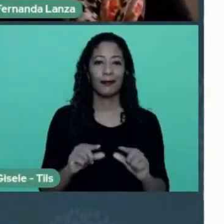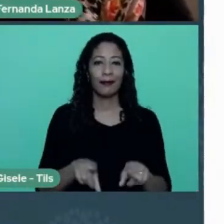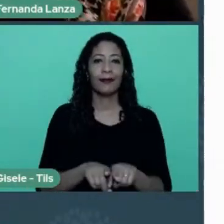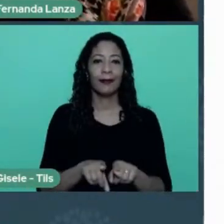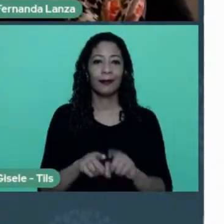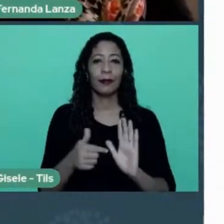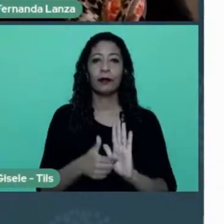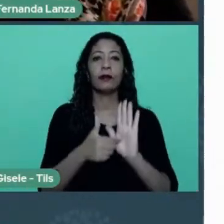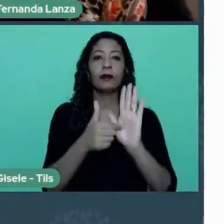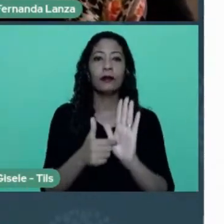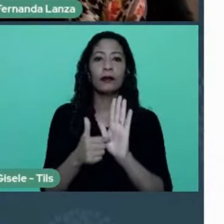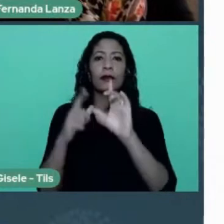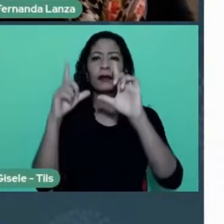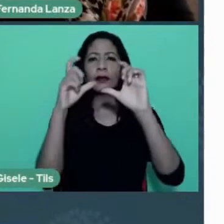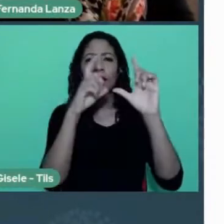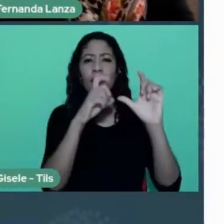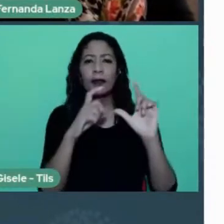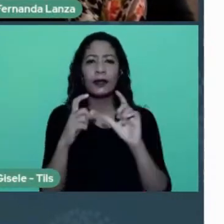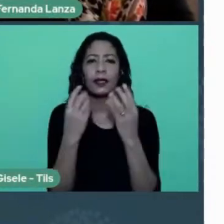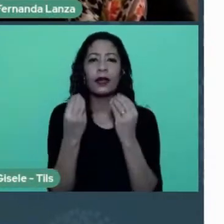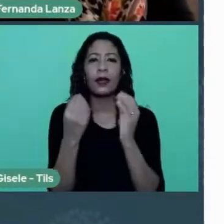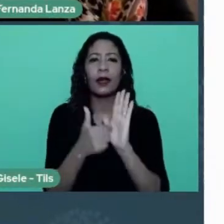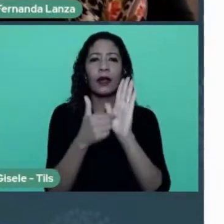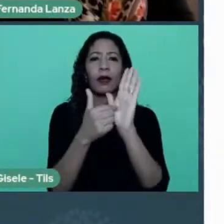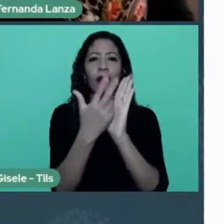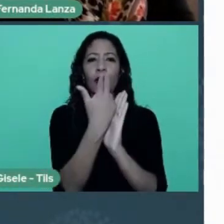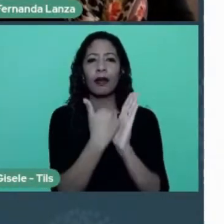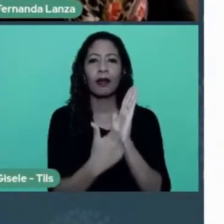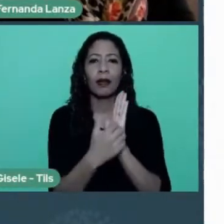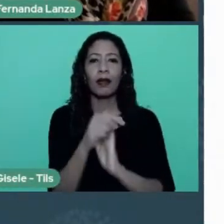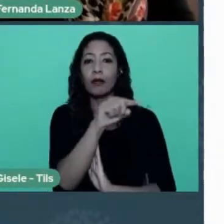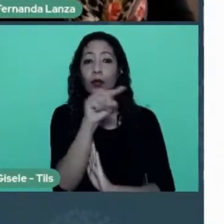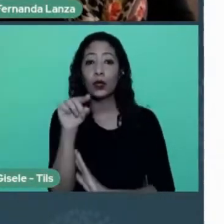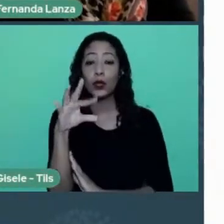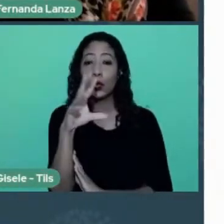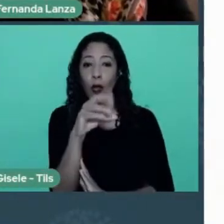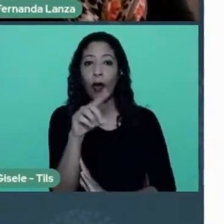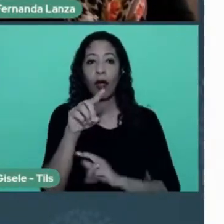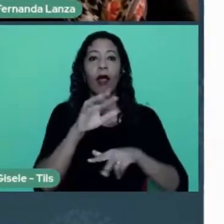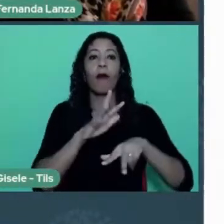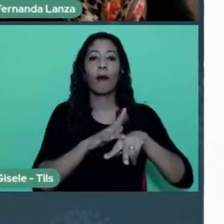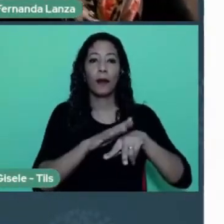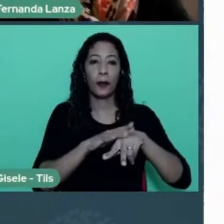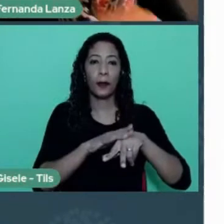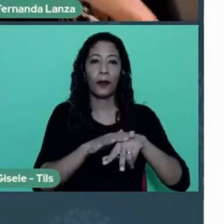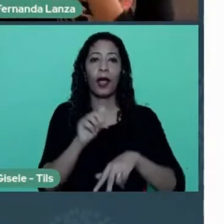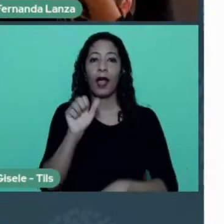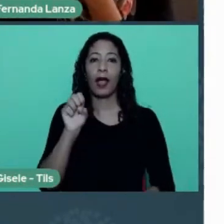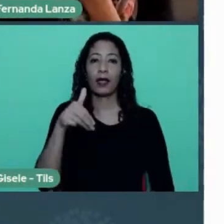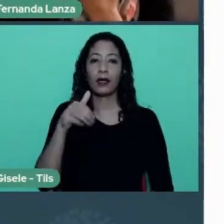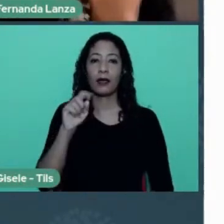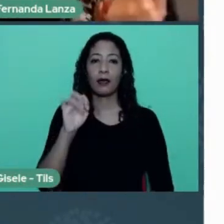vocês algumas imagens para vocês verem como é super possível. Todos eles são pacientes asmáticos, tratados no